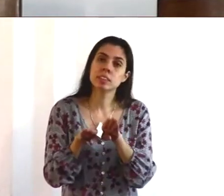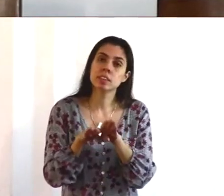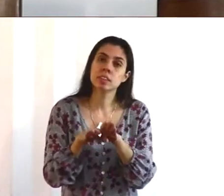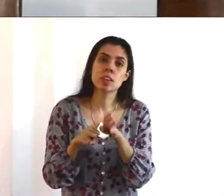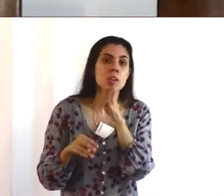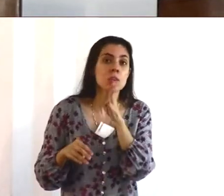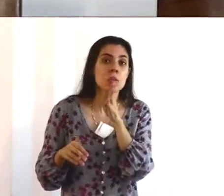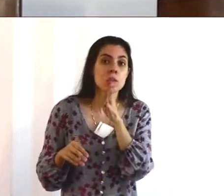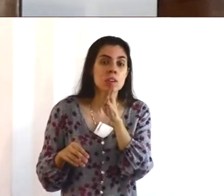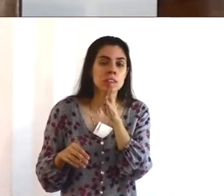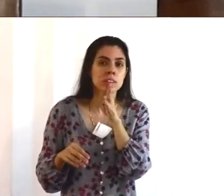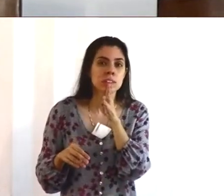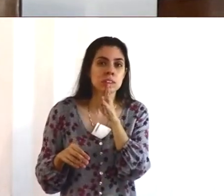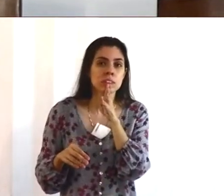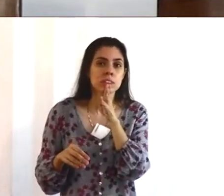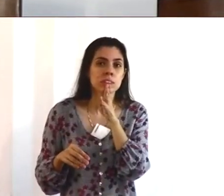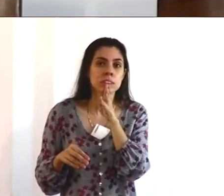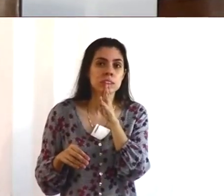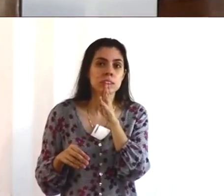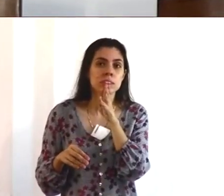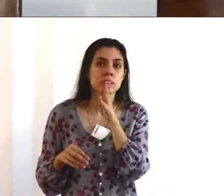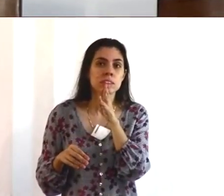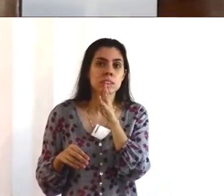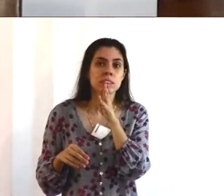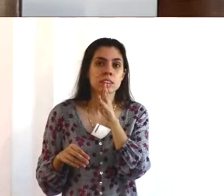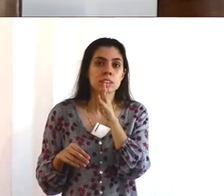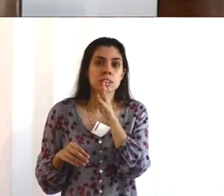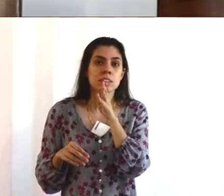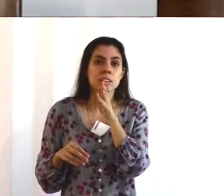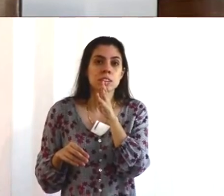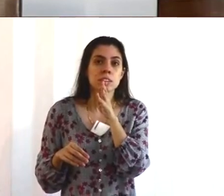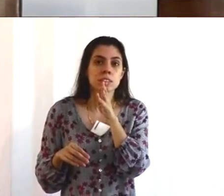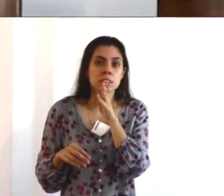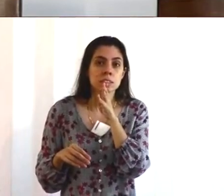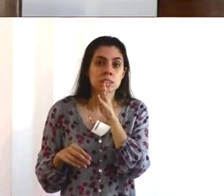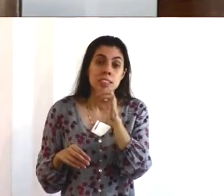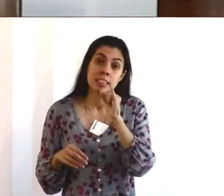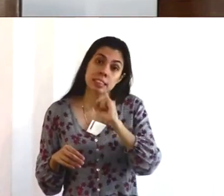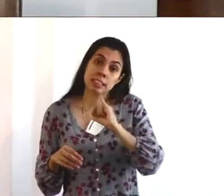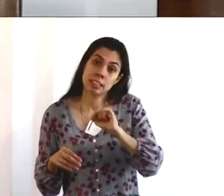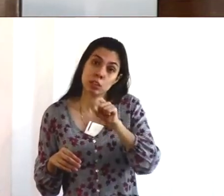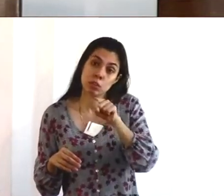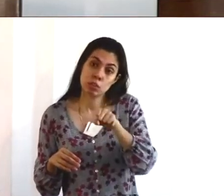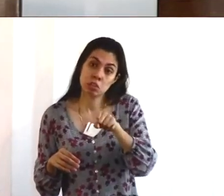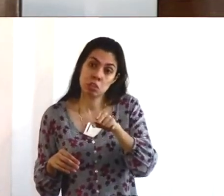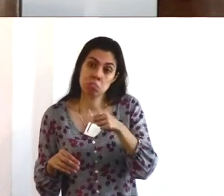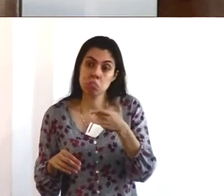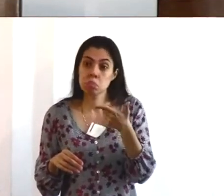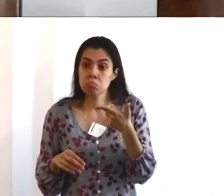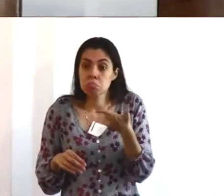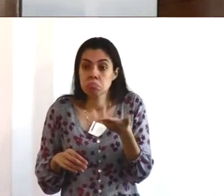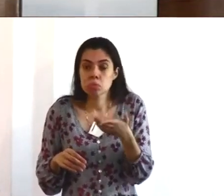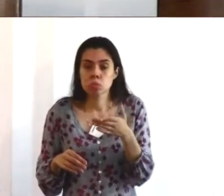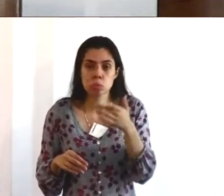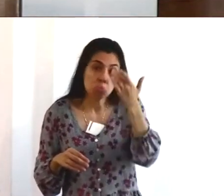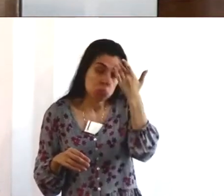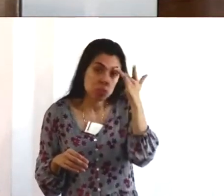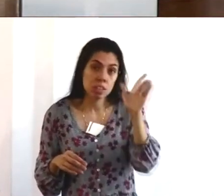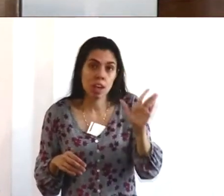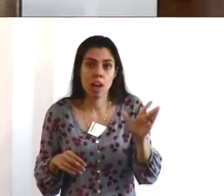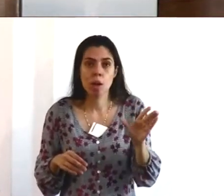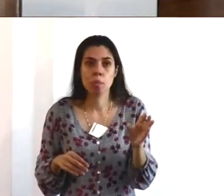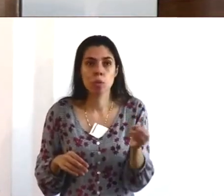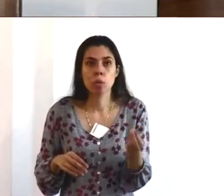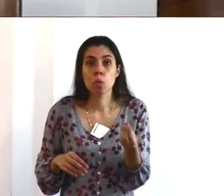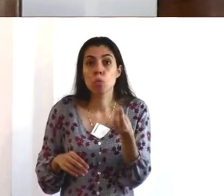para ele desenhar. Então talvez você não tenha a dimensão do conhecimento que seu filho tem a respeito do céu. Ou talvez você perceba que ele